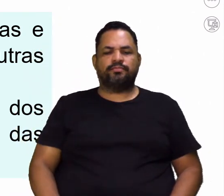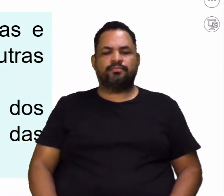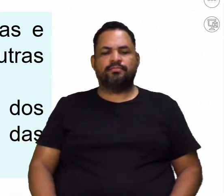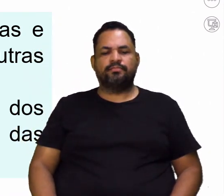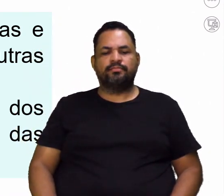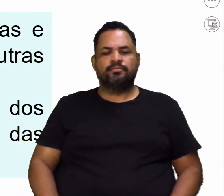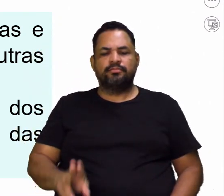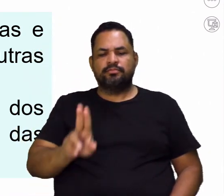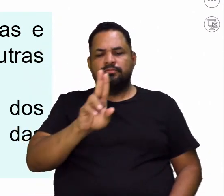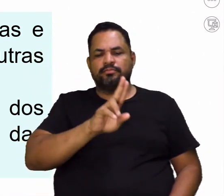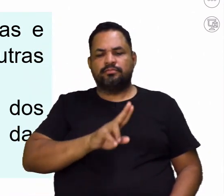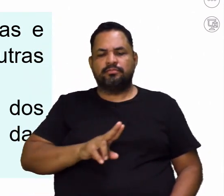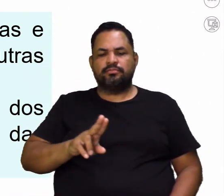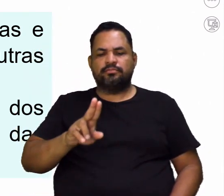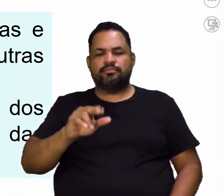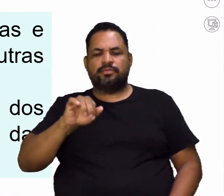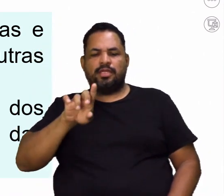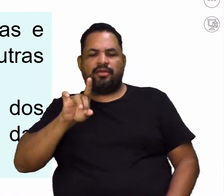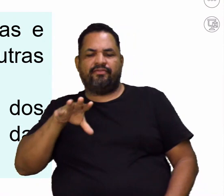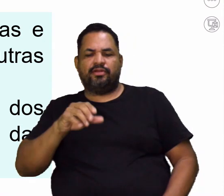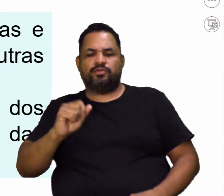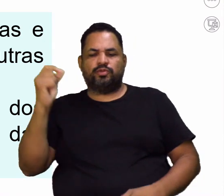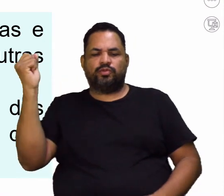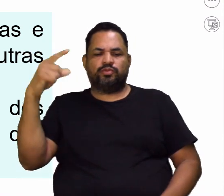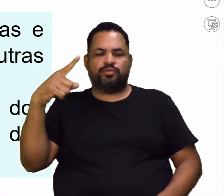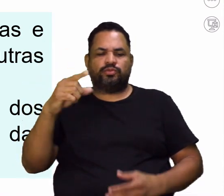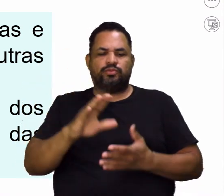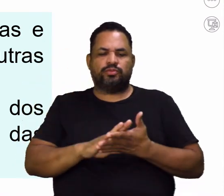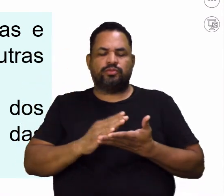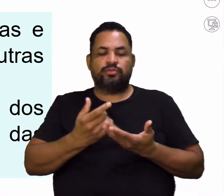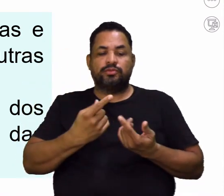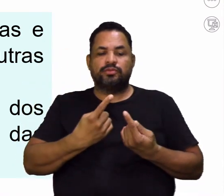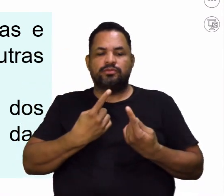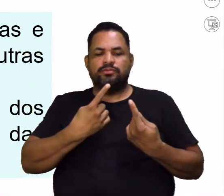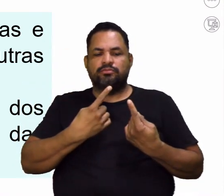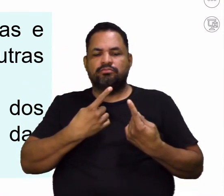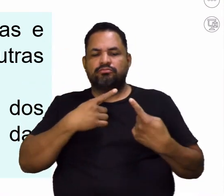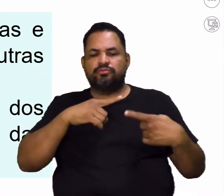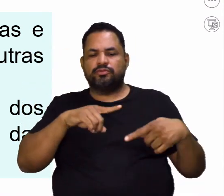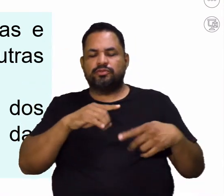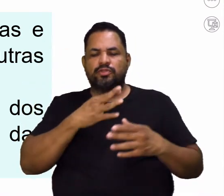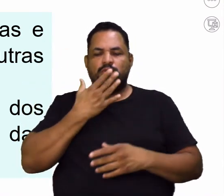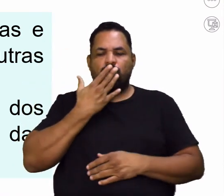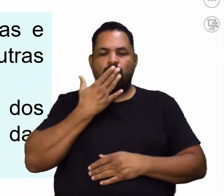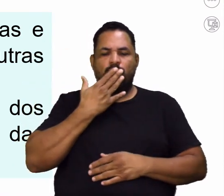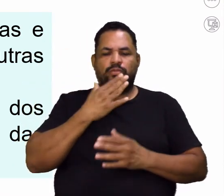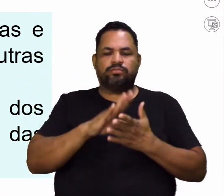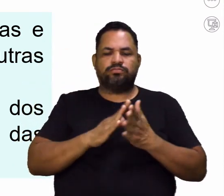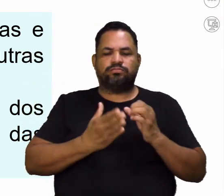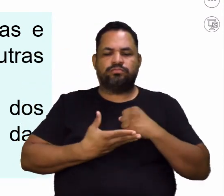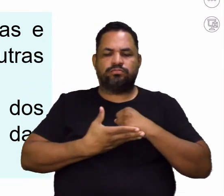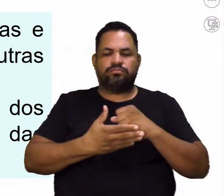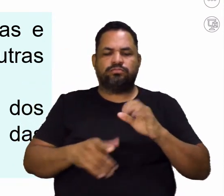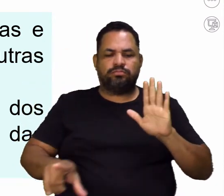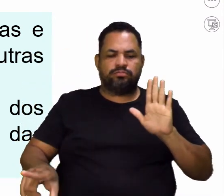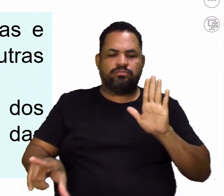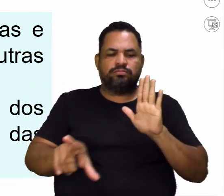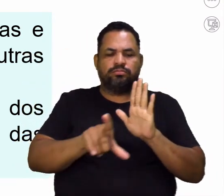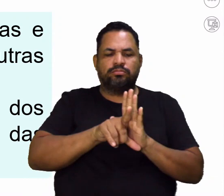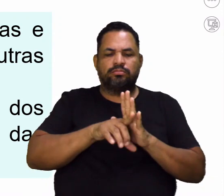a aplicação dos reflexos Luminosos ou dos contrastes das cores baseada na